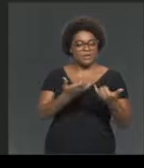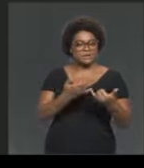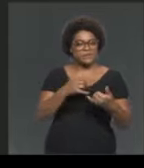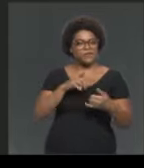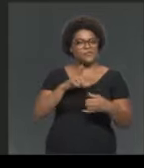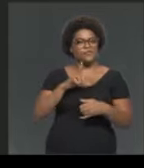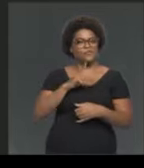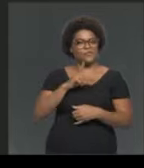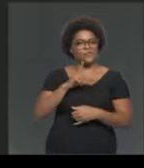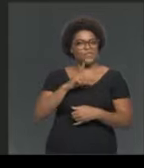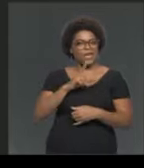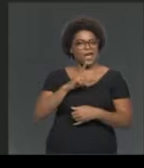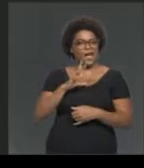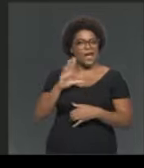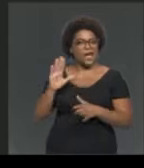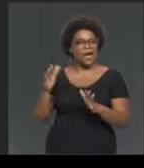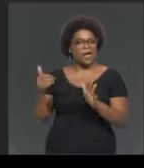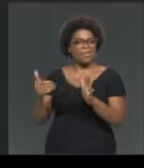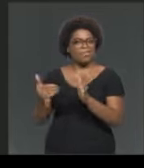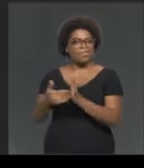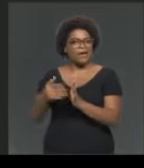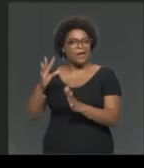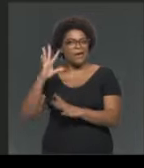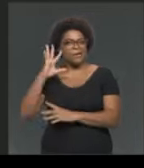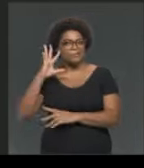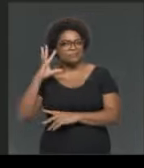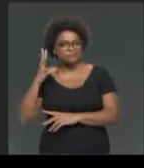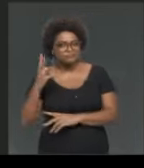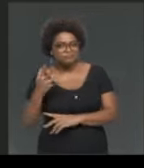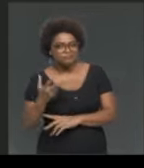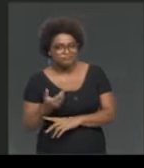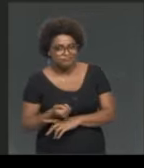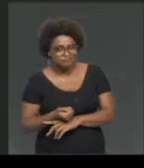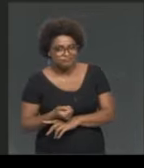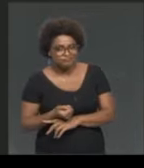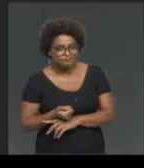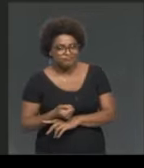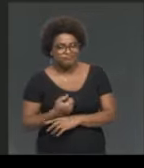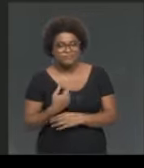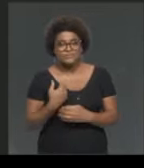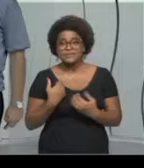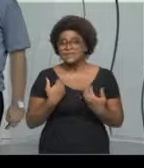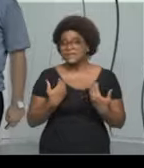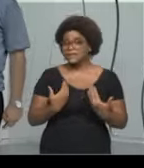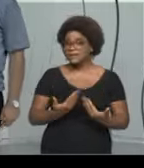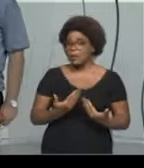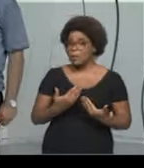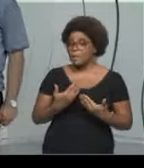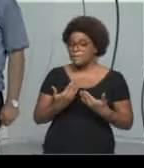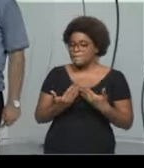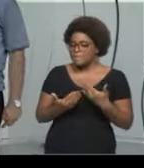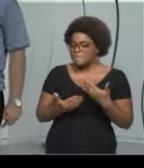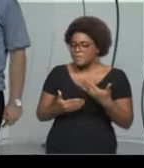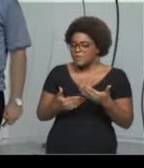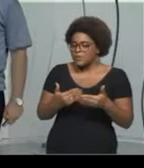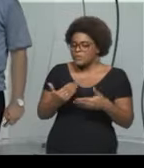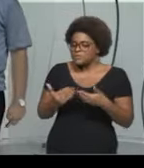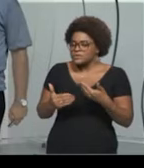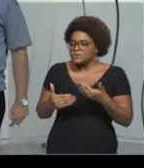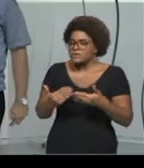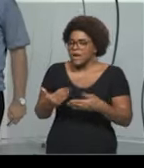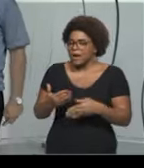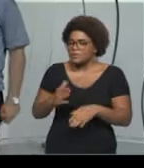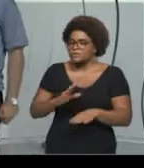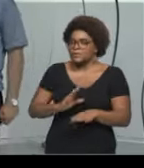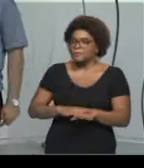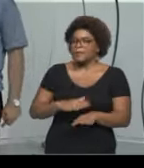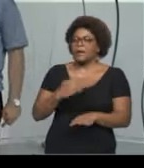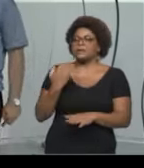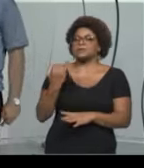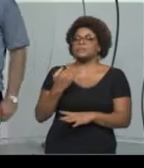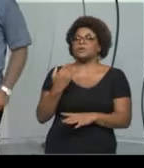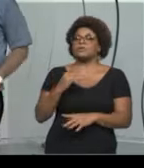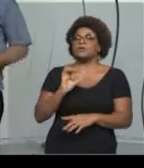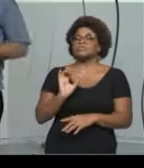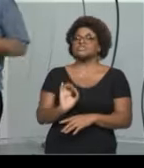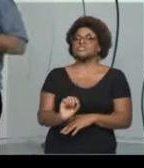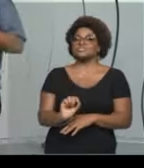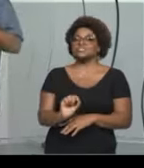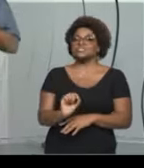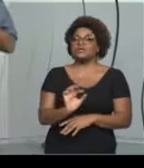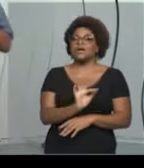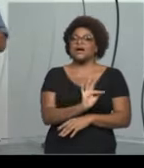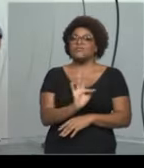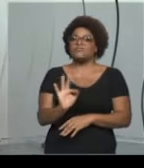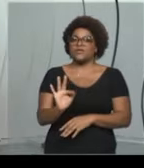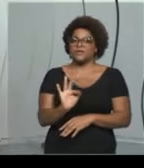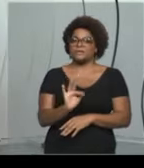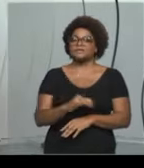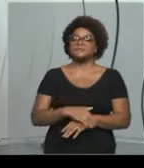solução. Então, na verdade, o processo é mais importante do que a fórmula em si. Vou contar um caso bem rápido